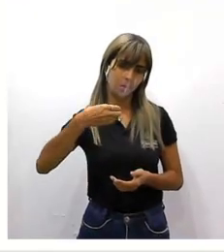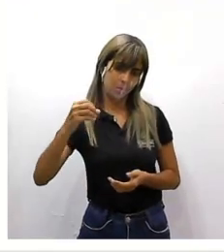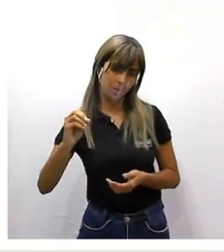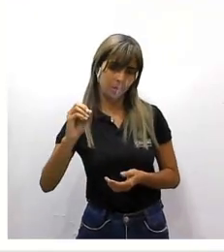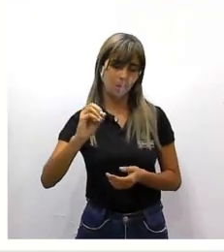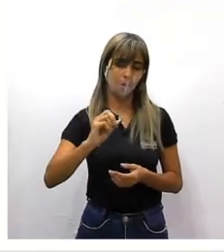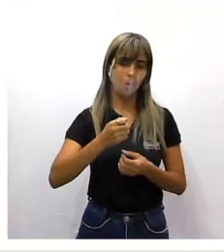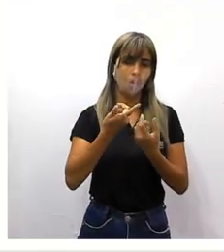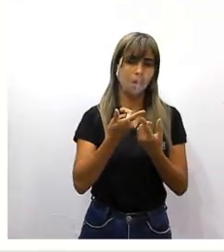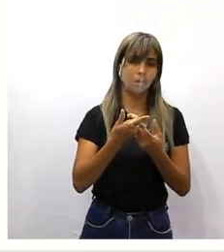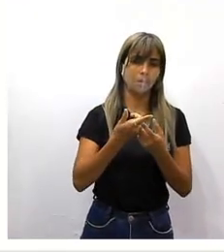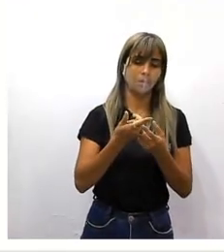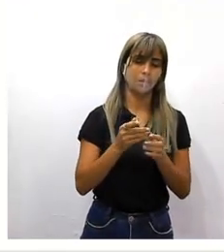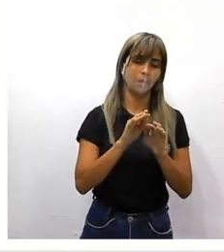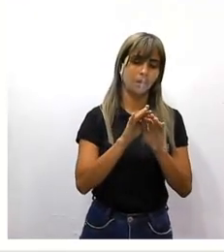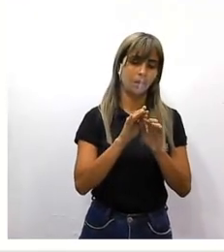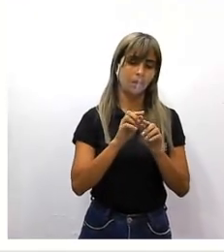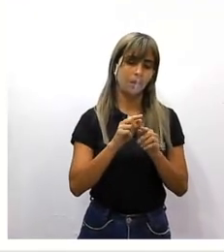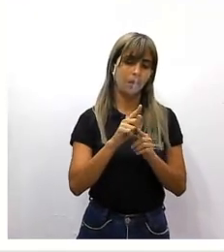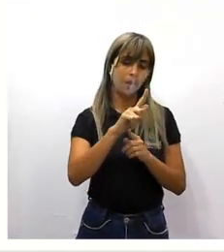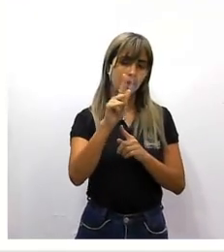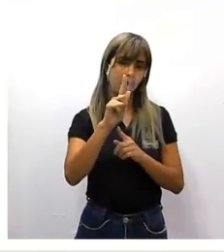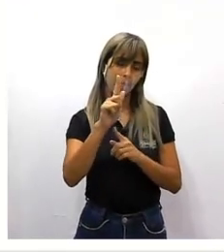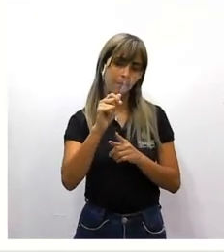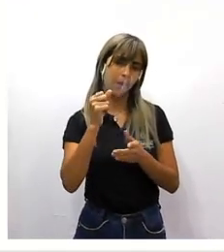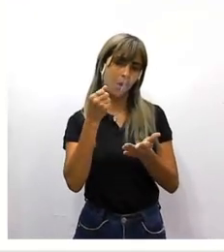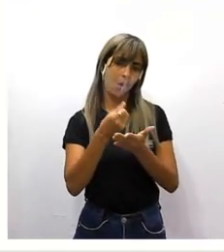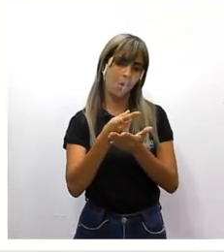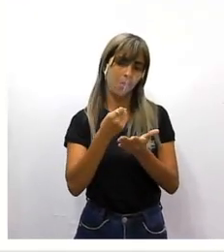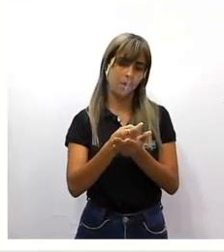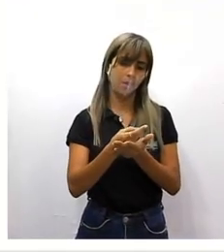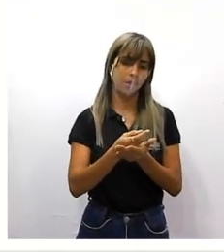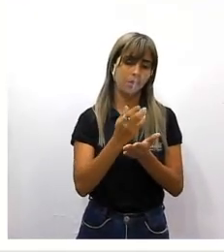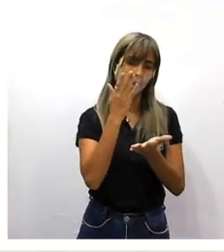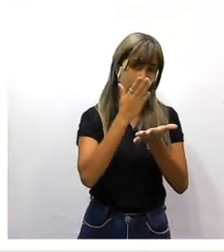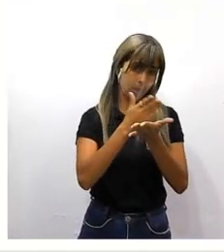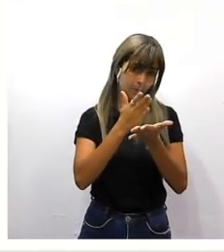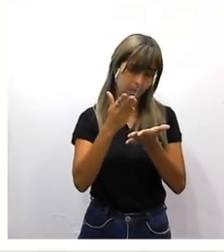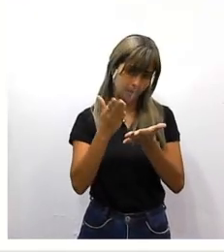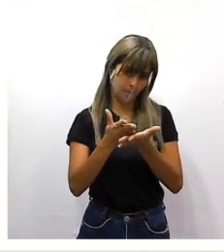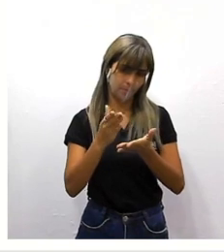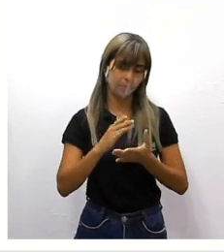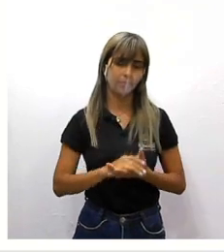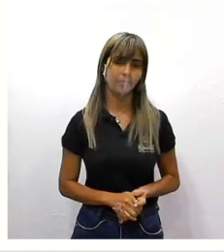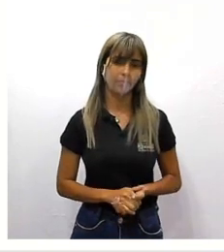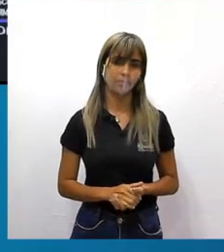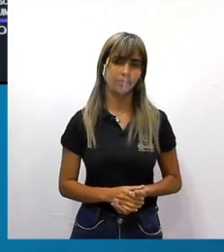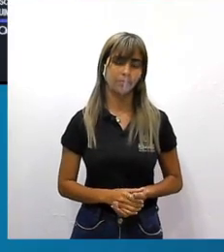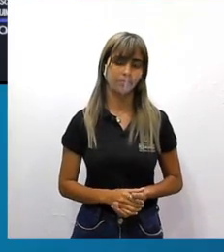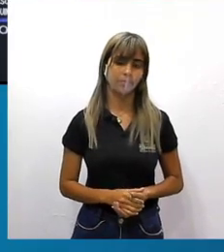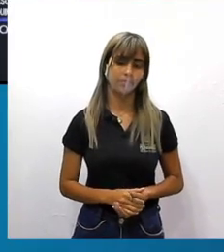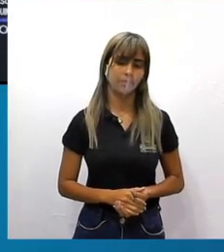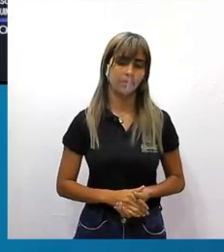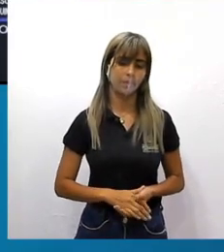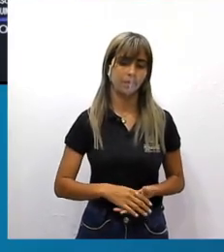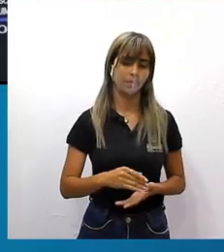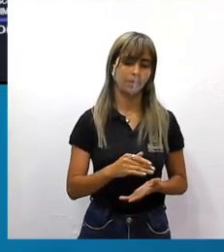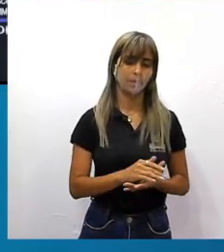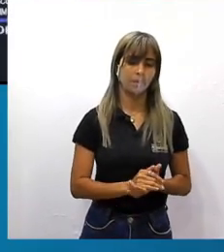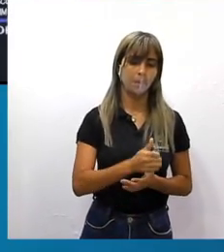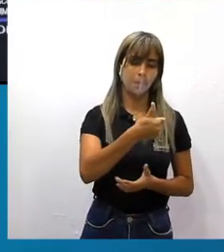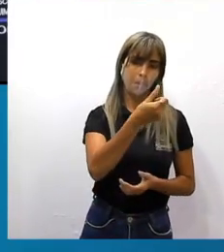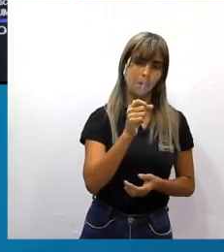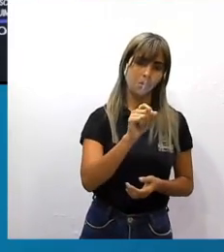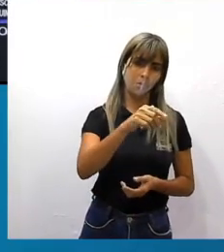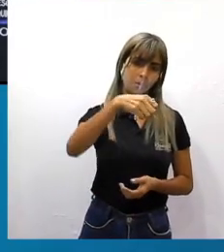Quantas caixas eu vou levar? Só fazer o quê? Massa, é só dividir. Então, ó, quantas caixas tem que levar?